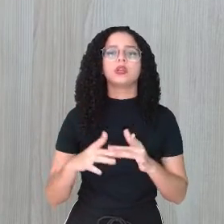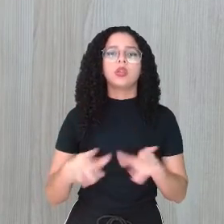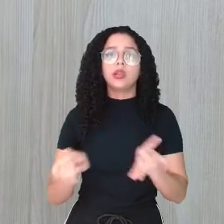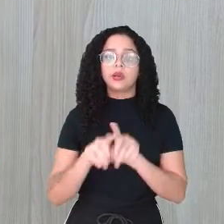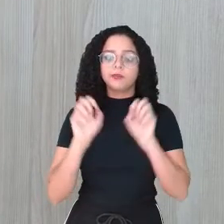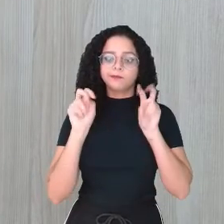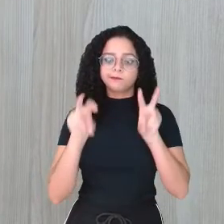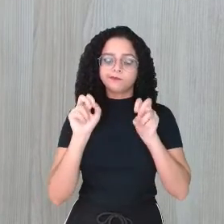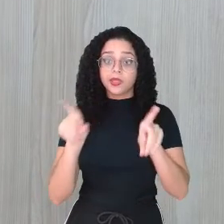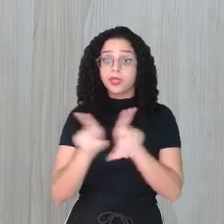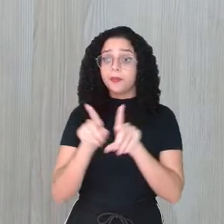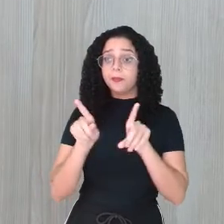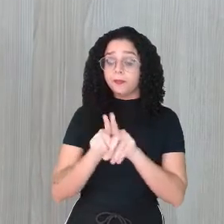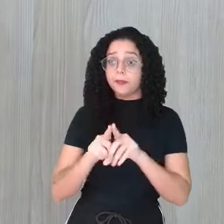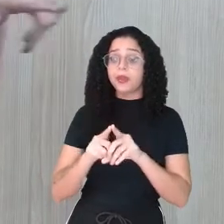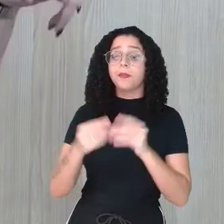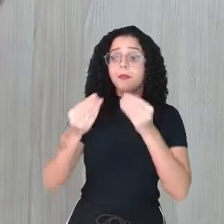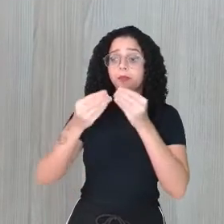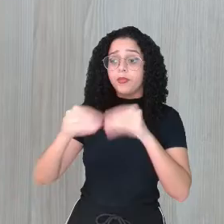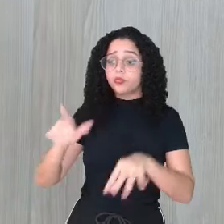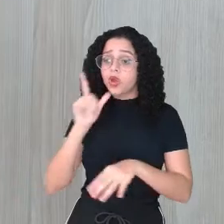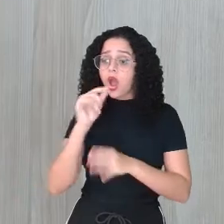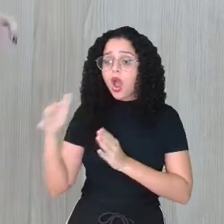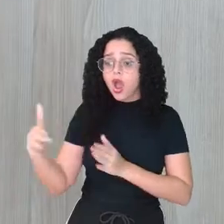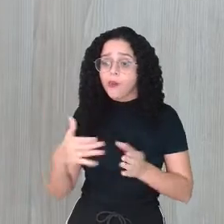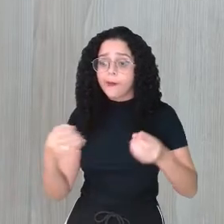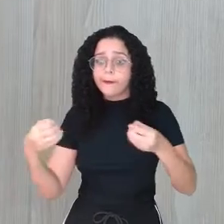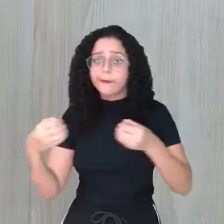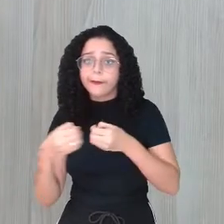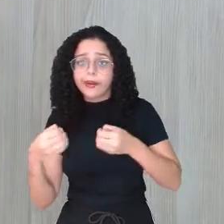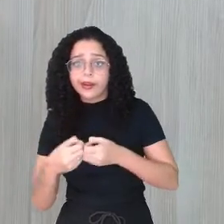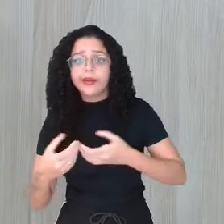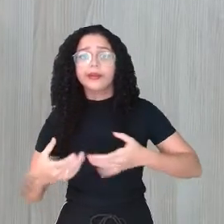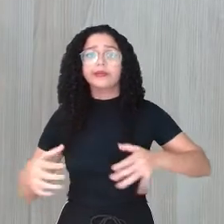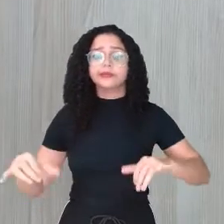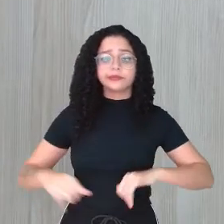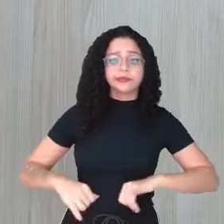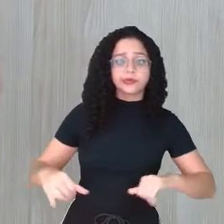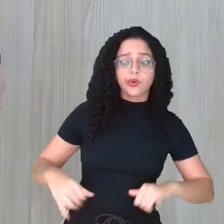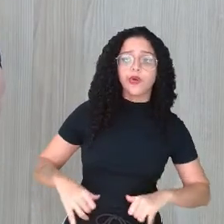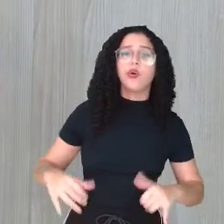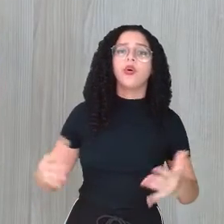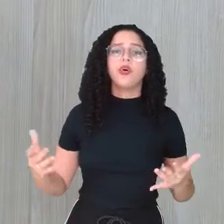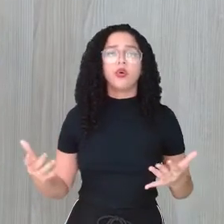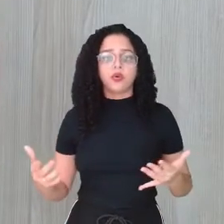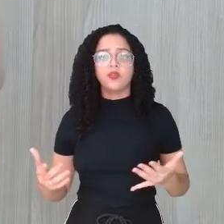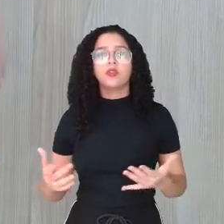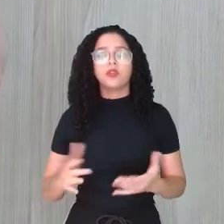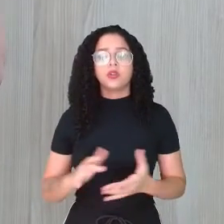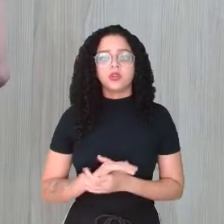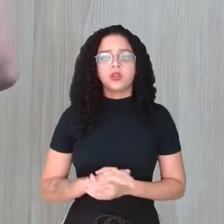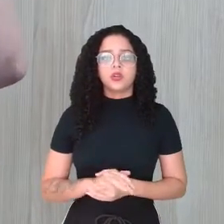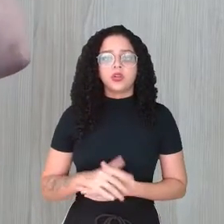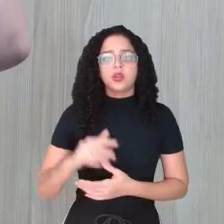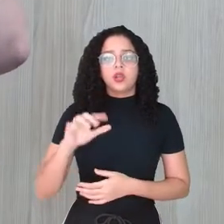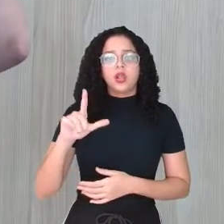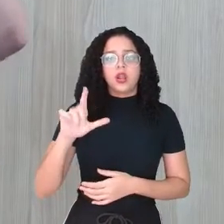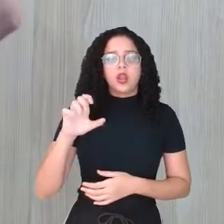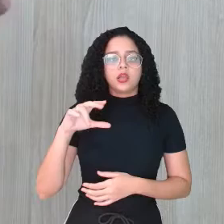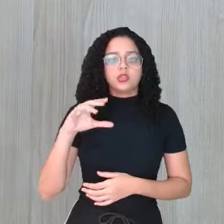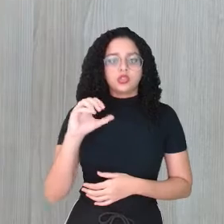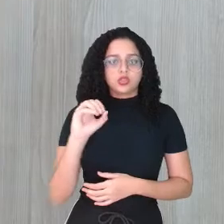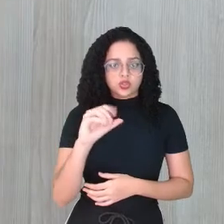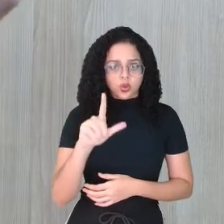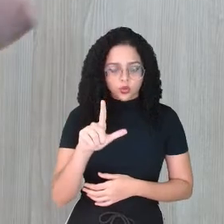as águas próximas. E aí, se polui as águas próximas, lençol freático, em algum momento essa água